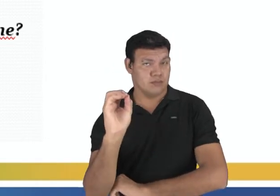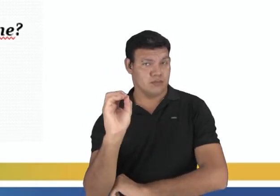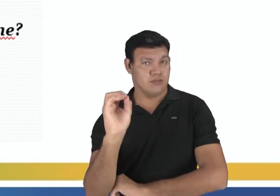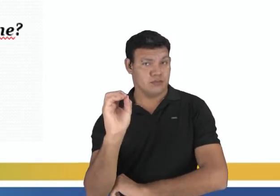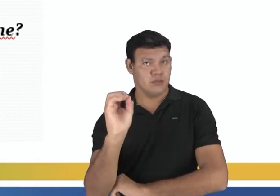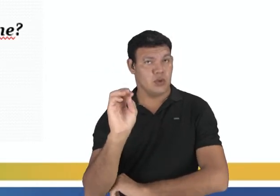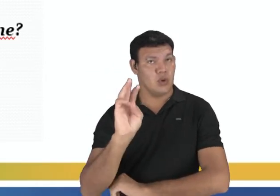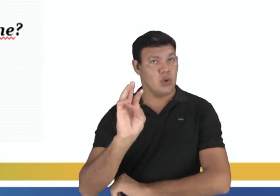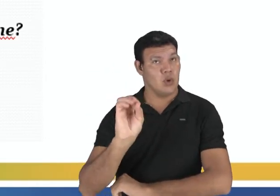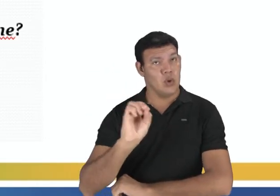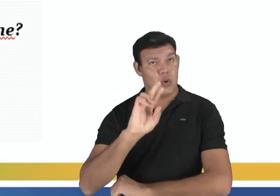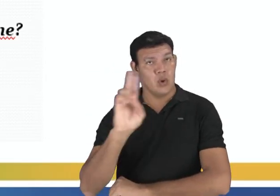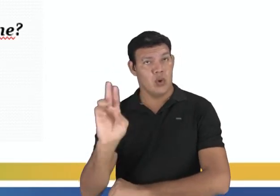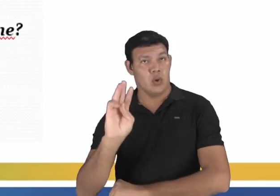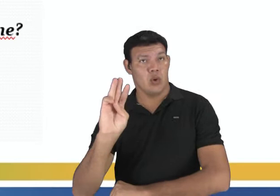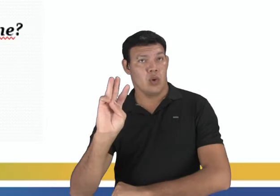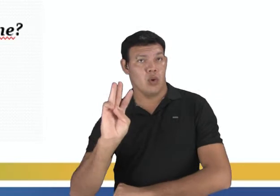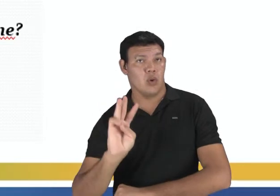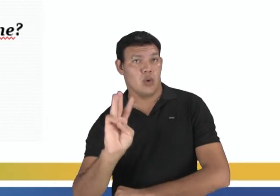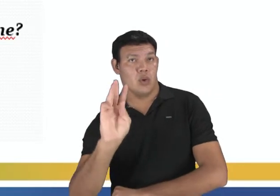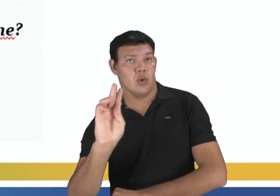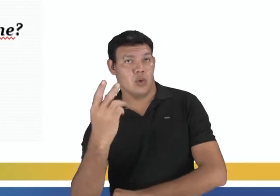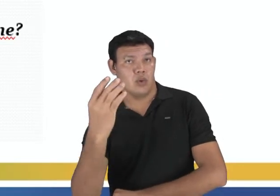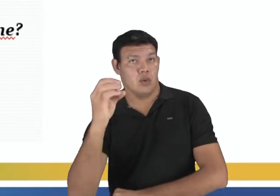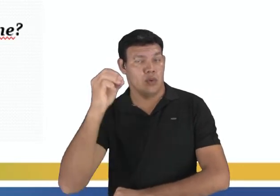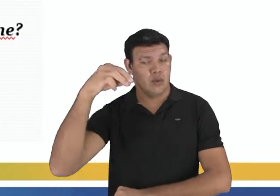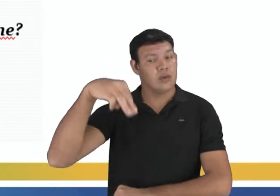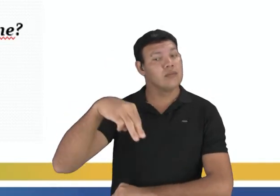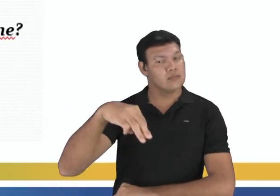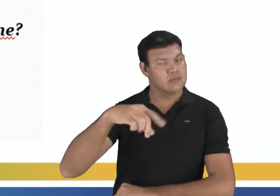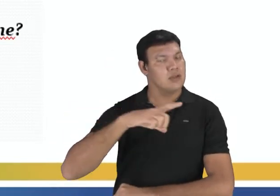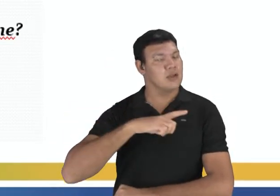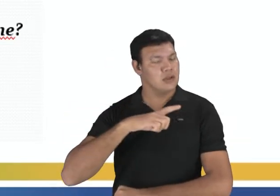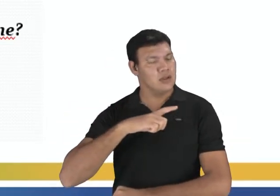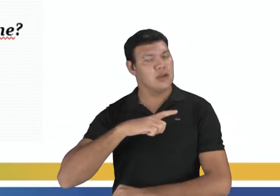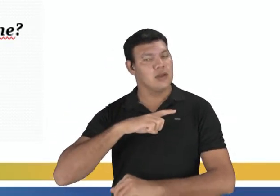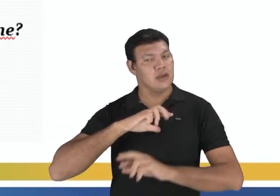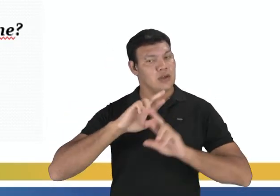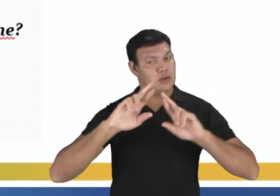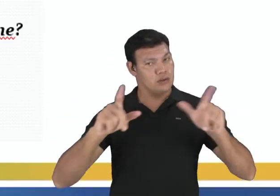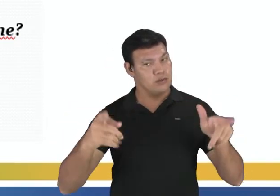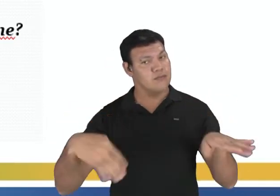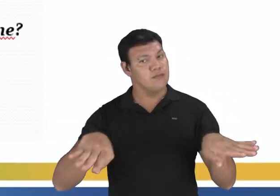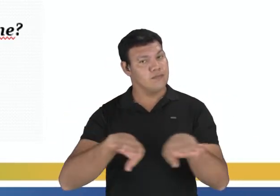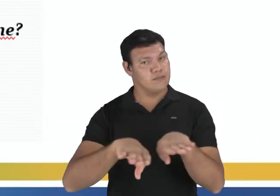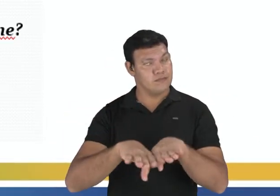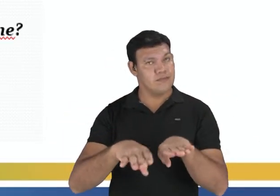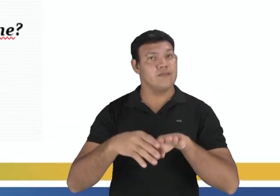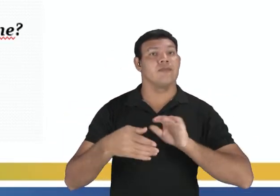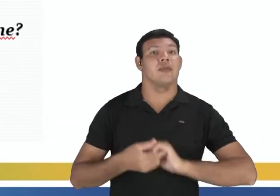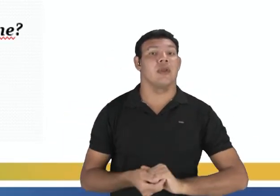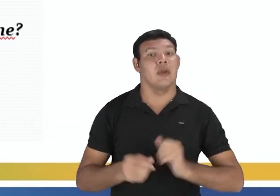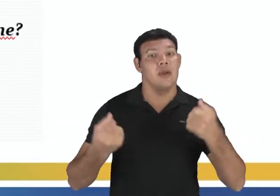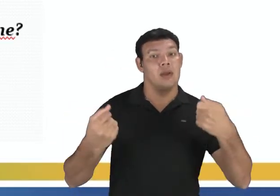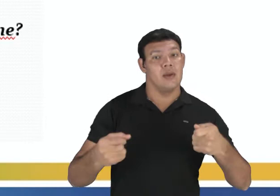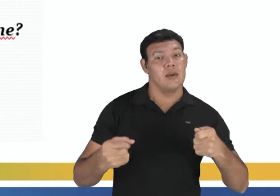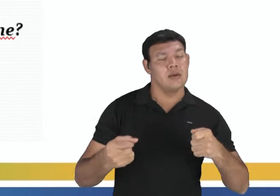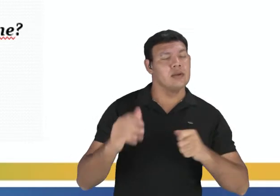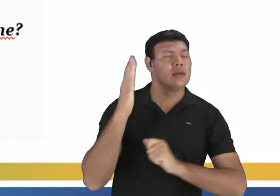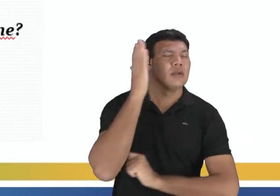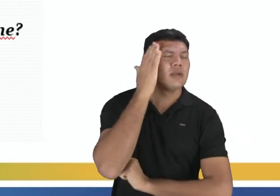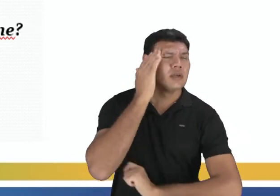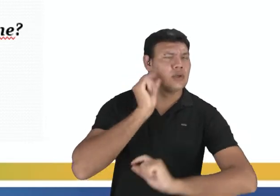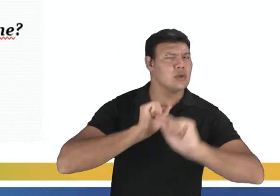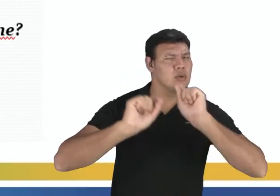eles têm uma diferençazinha que já já eu falo para vocês, tá bom? Mas o que vocês precisam saber, por enquanto, é que eles